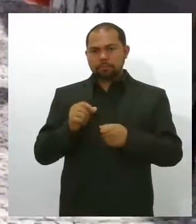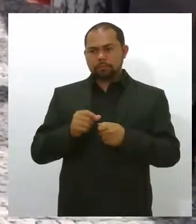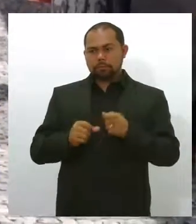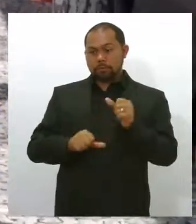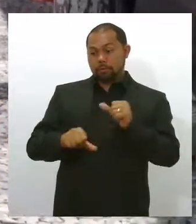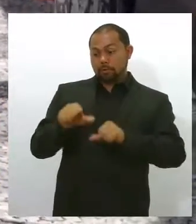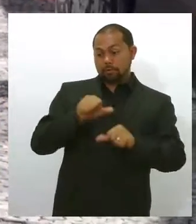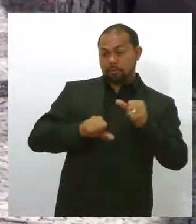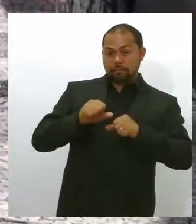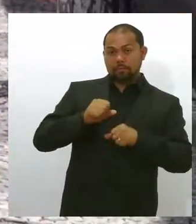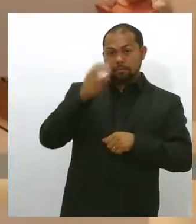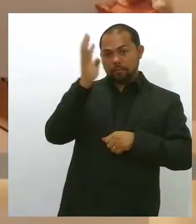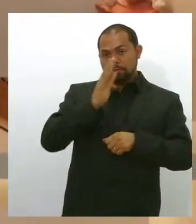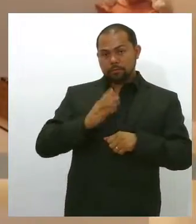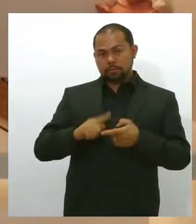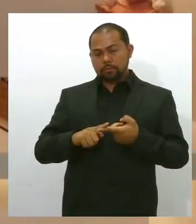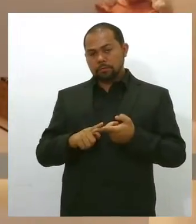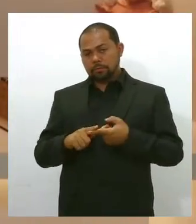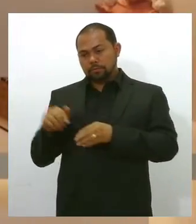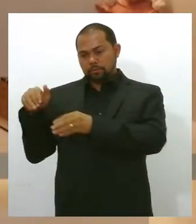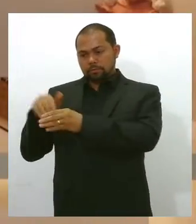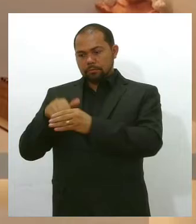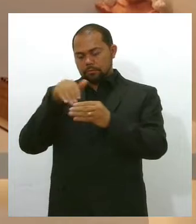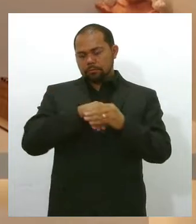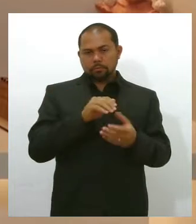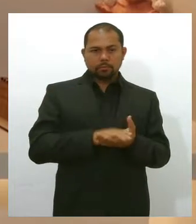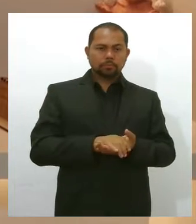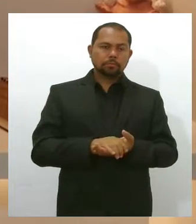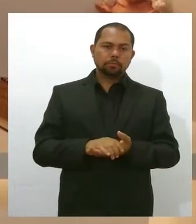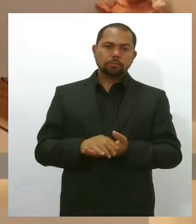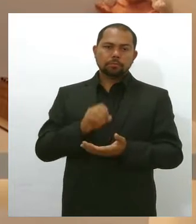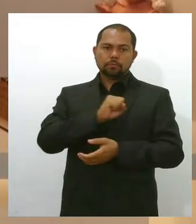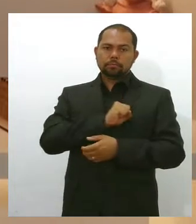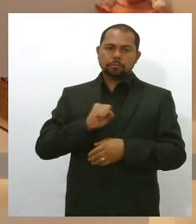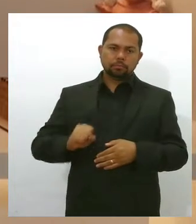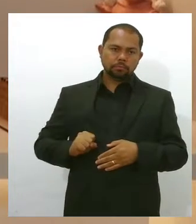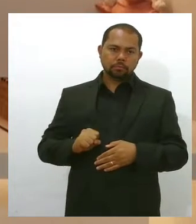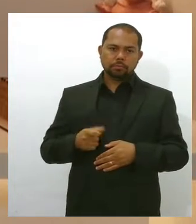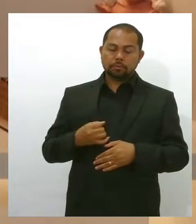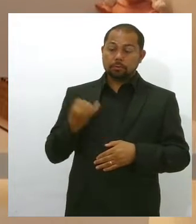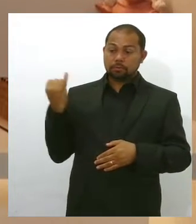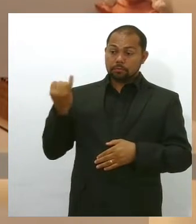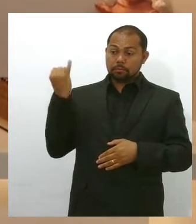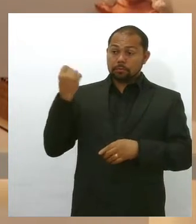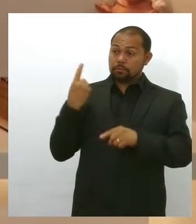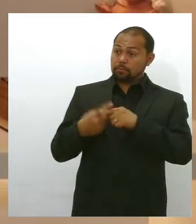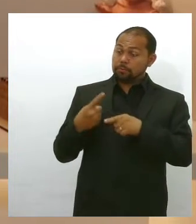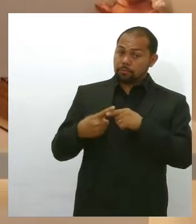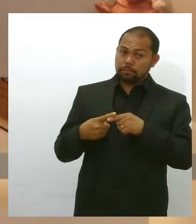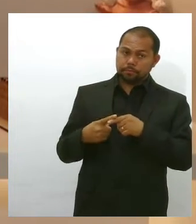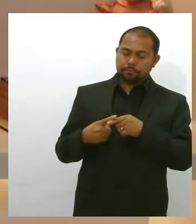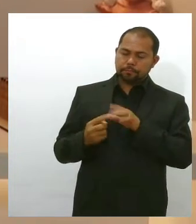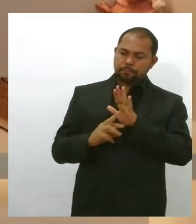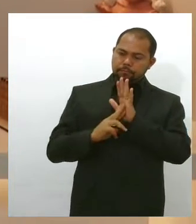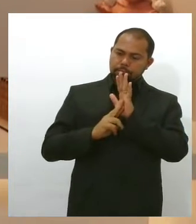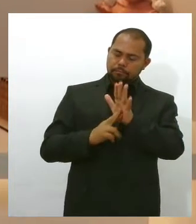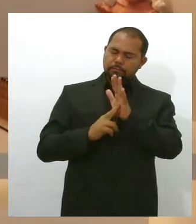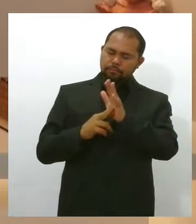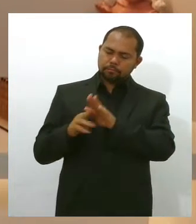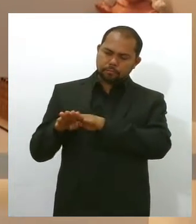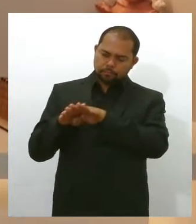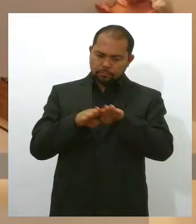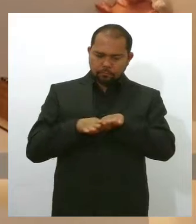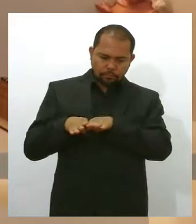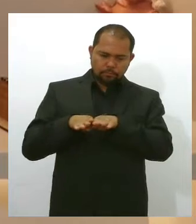entre as eleições da República ele é muito importante porque ele representa a igualdade dos estados